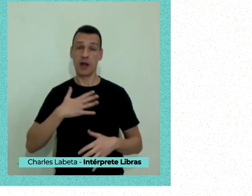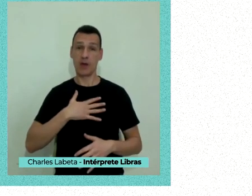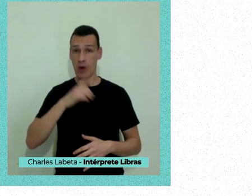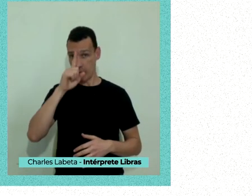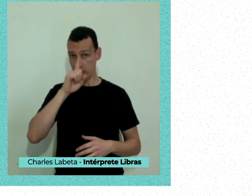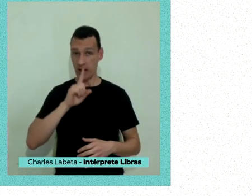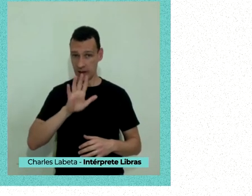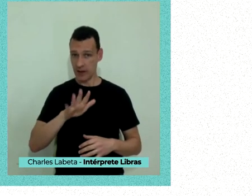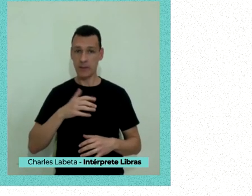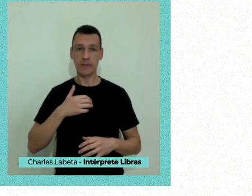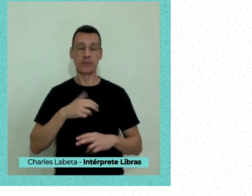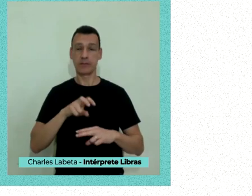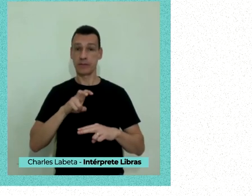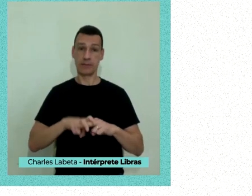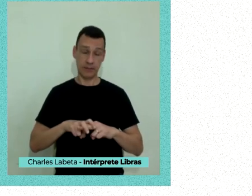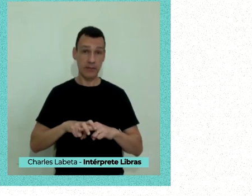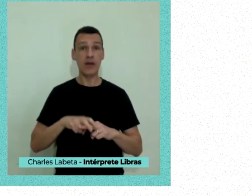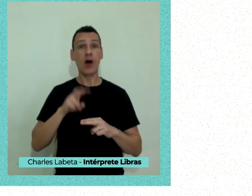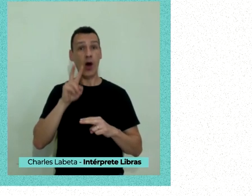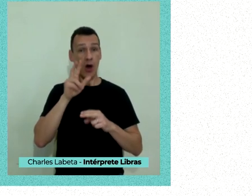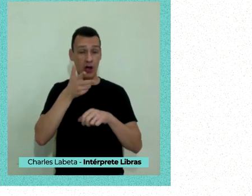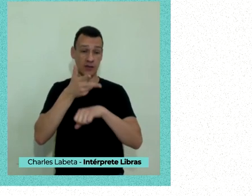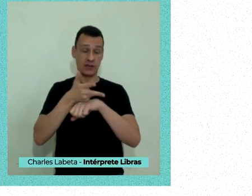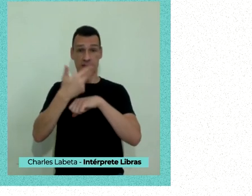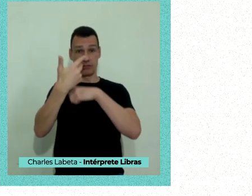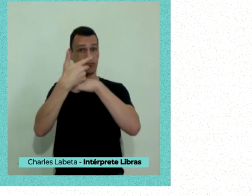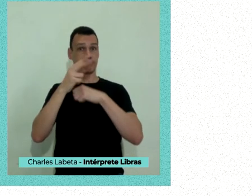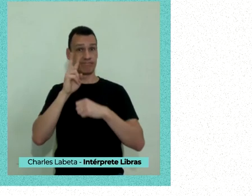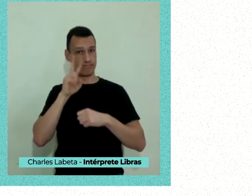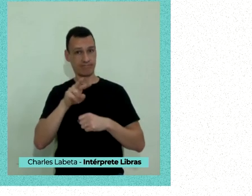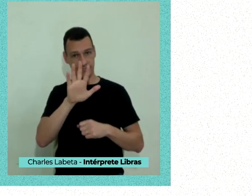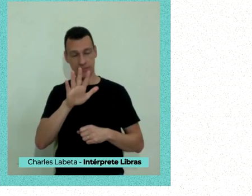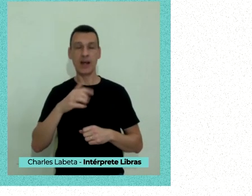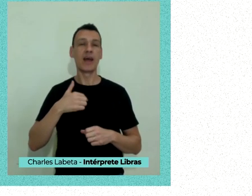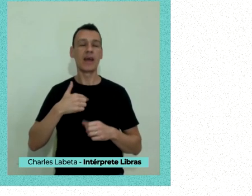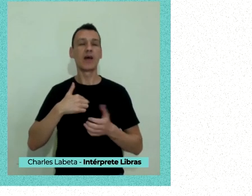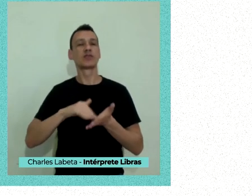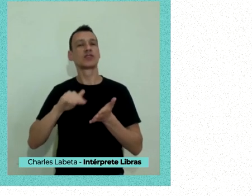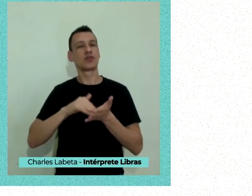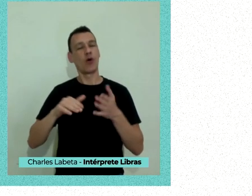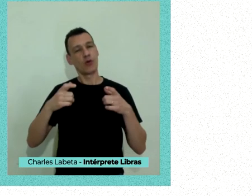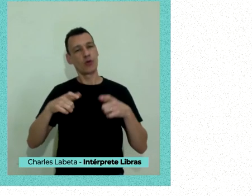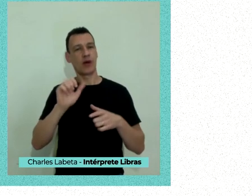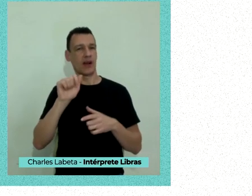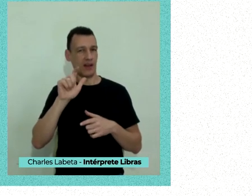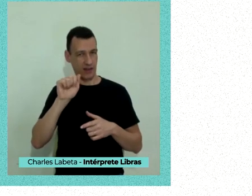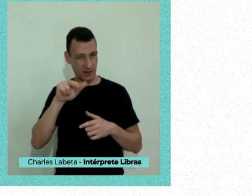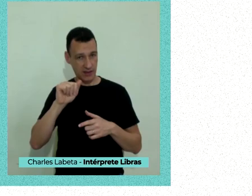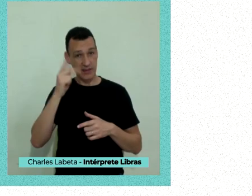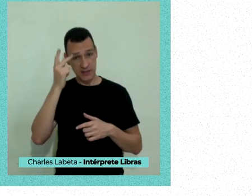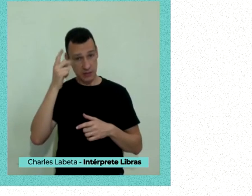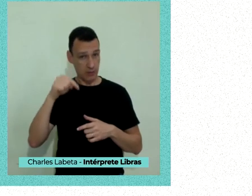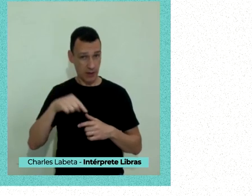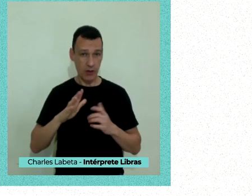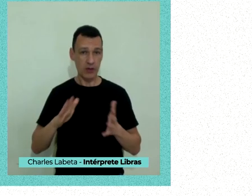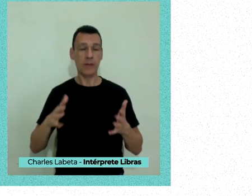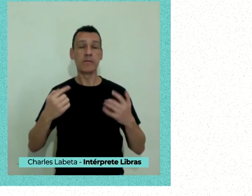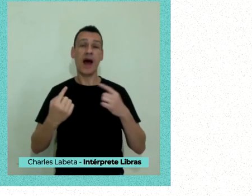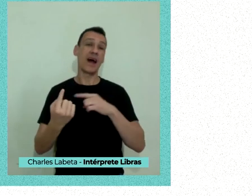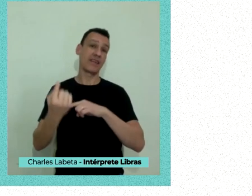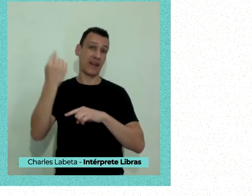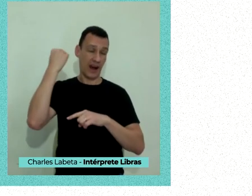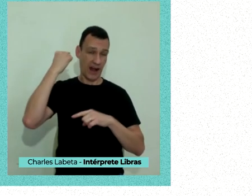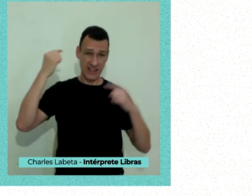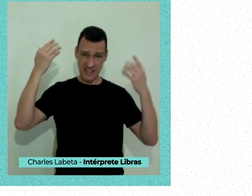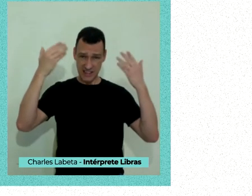estou sentada olhando para a câmera e eu estou aqui no escritório do Alana em São Paulo. O meu fundo é todo